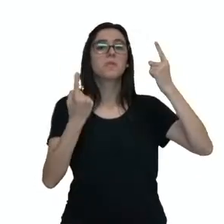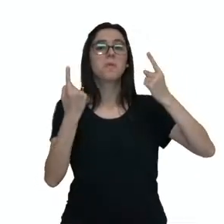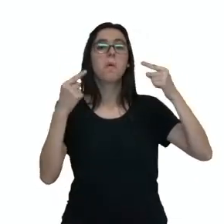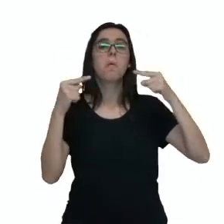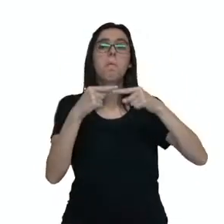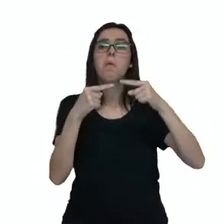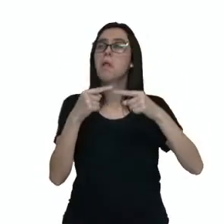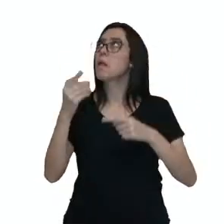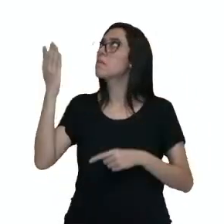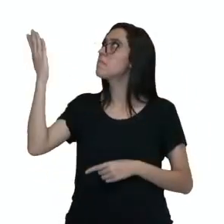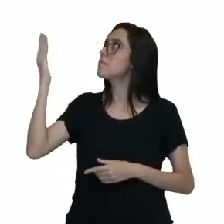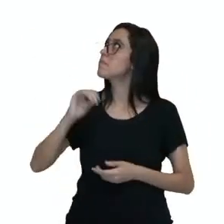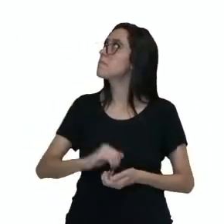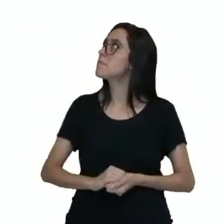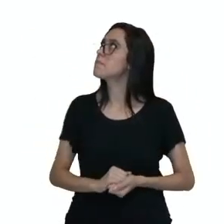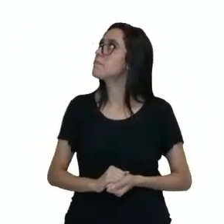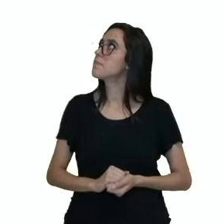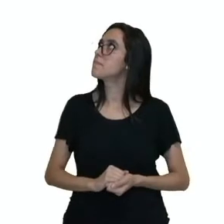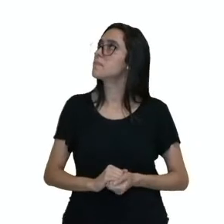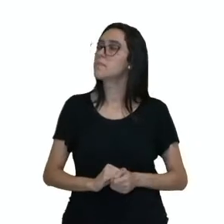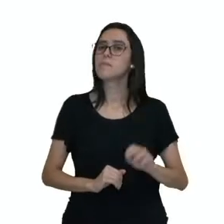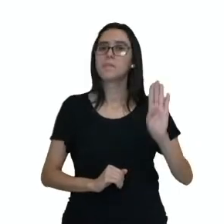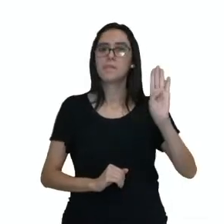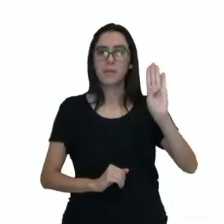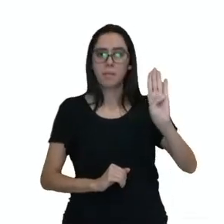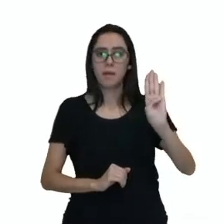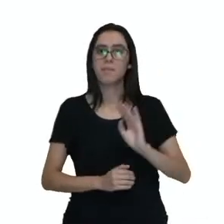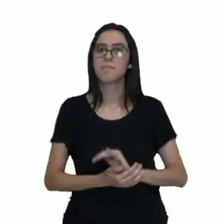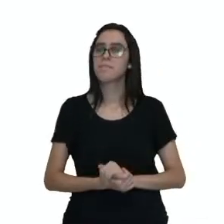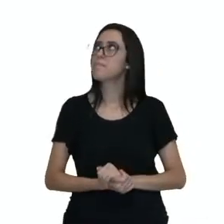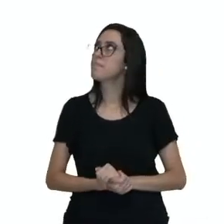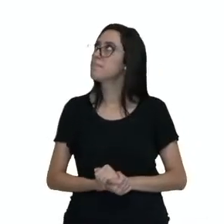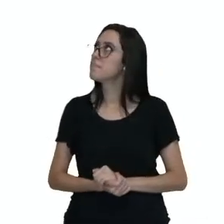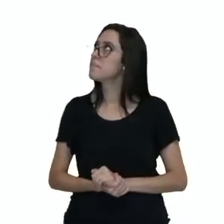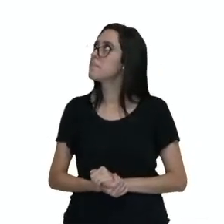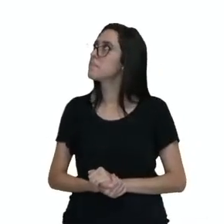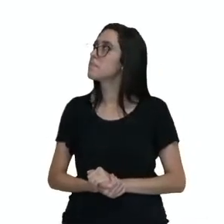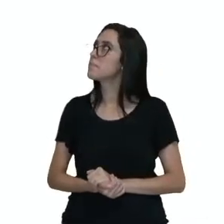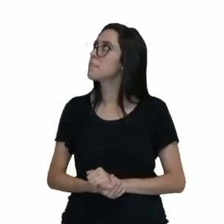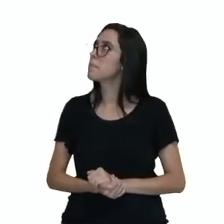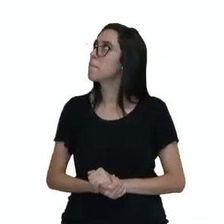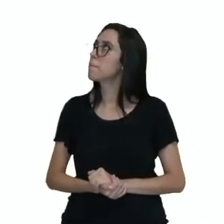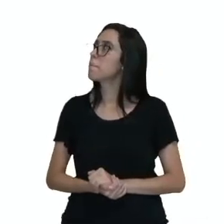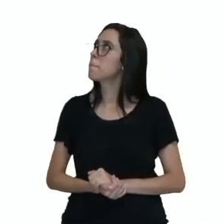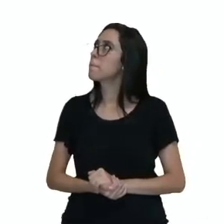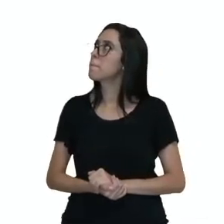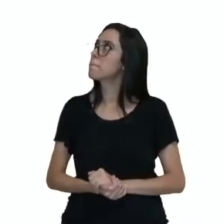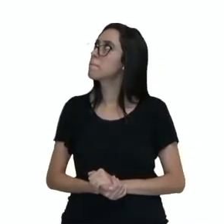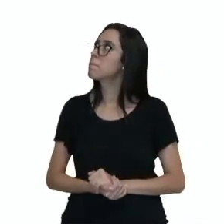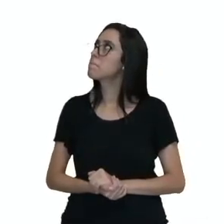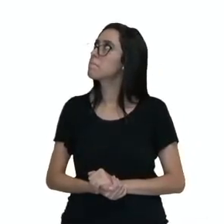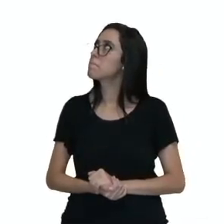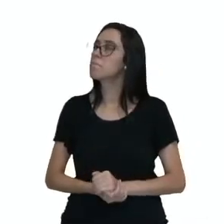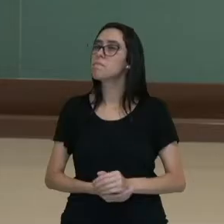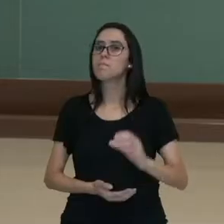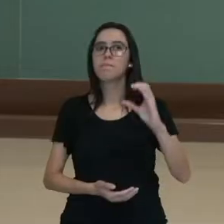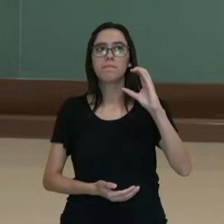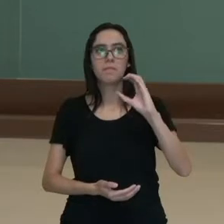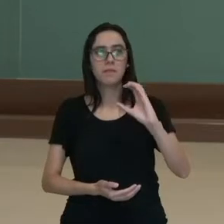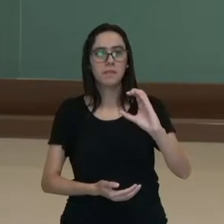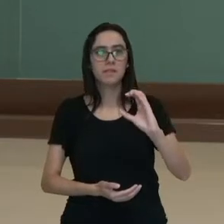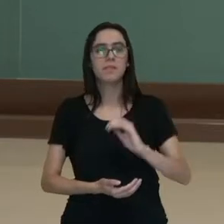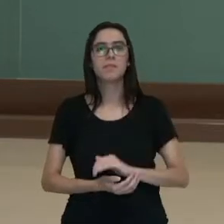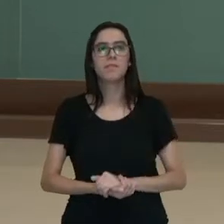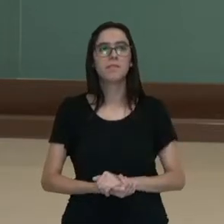há espaço. B. Espacio en el cuadro produce angustia. C.